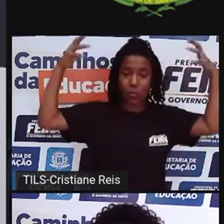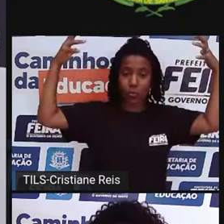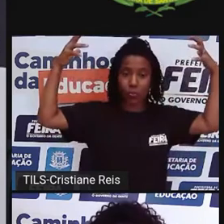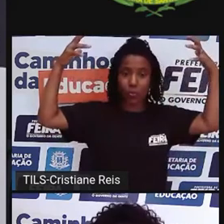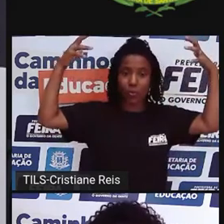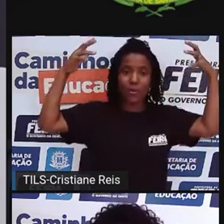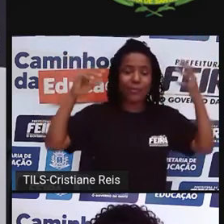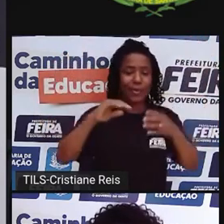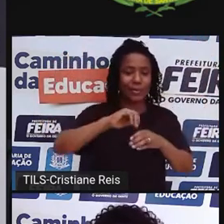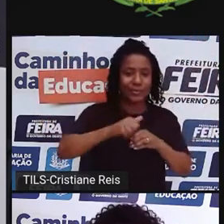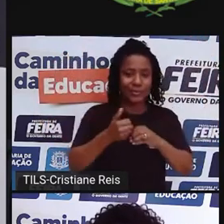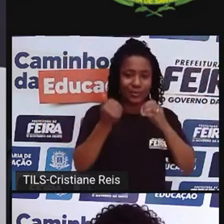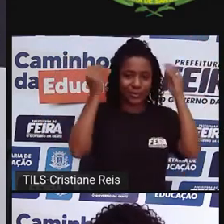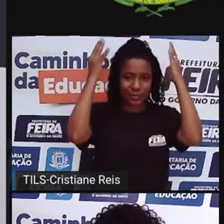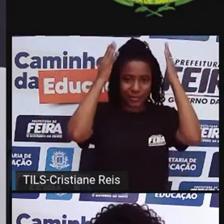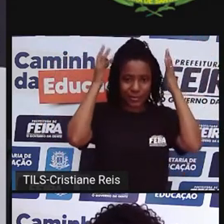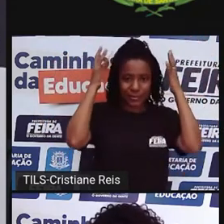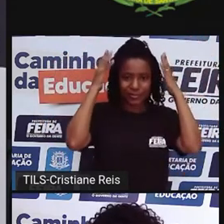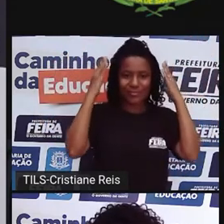vindo aí dos anos